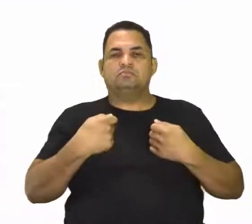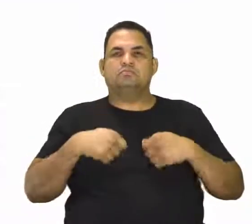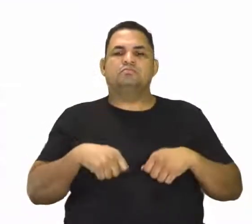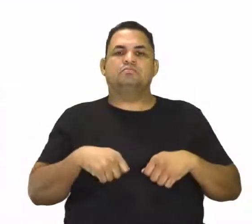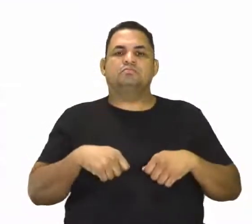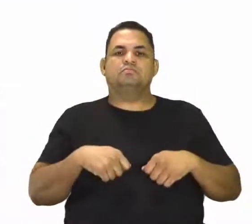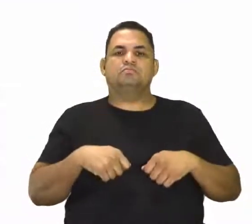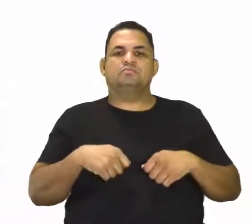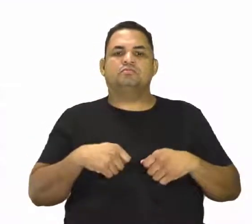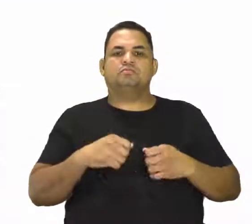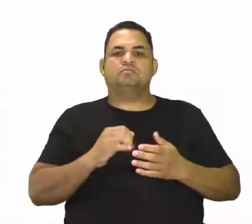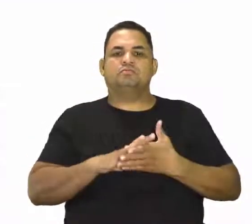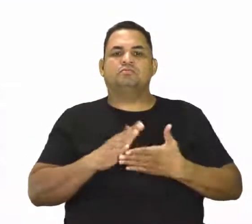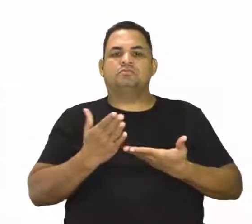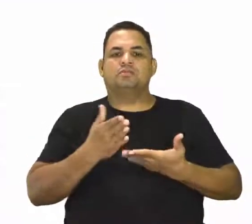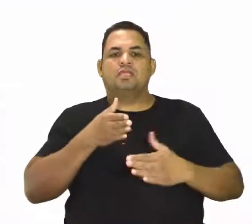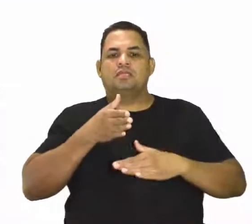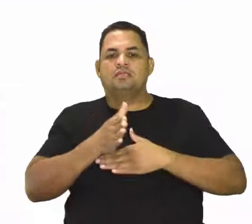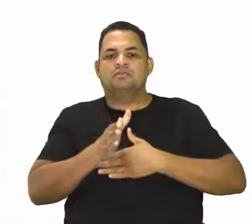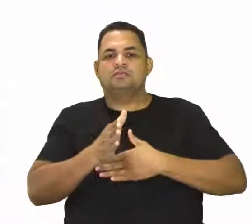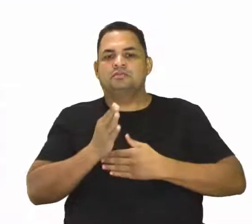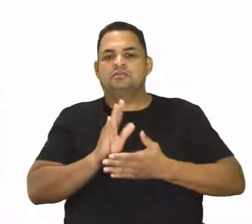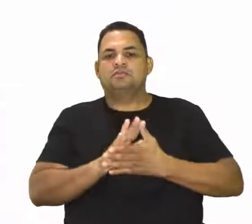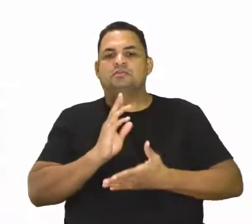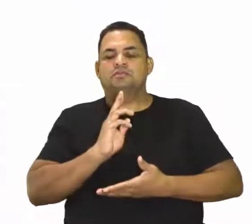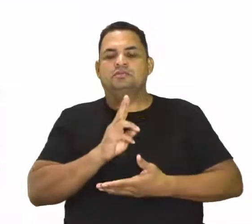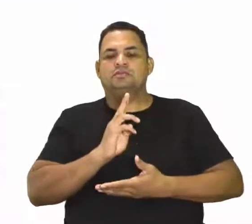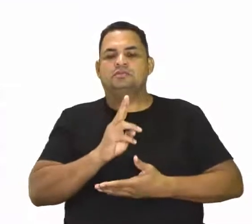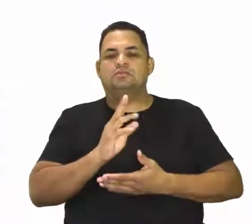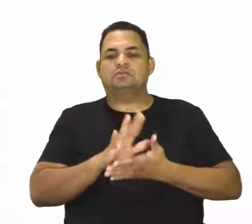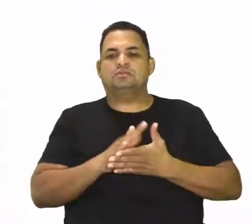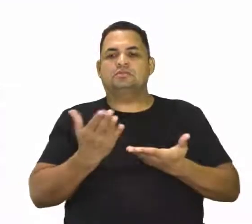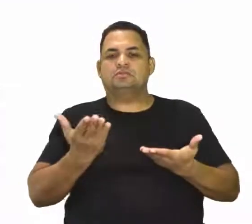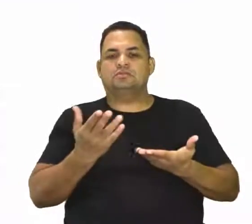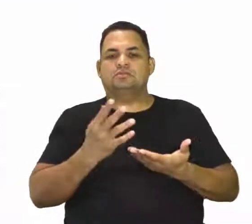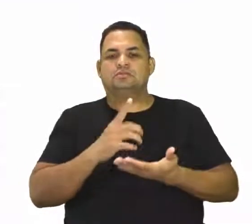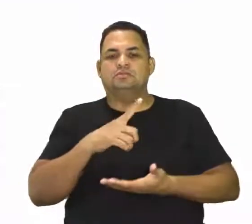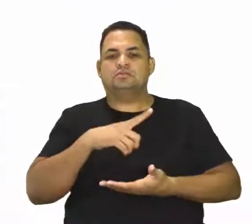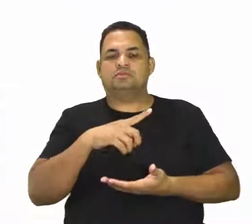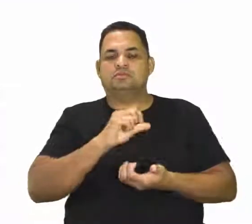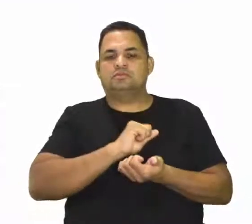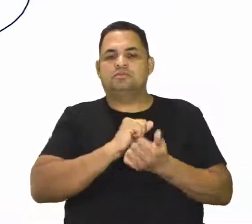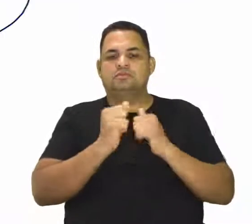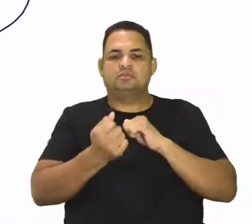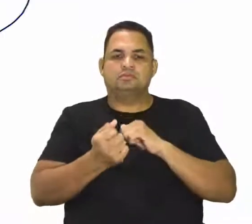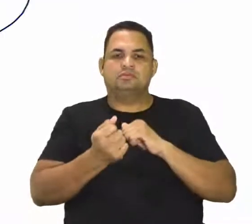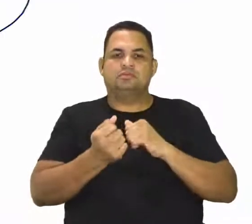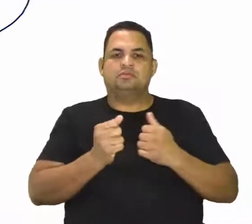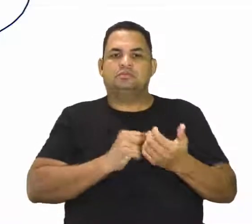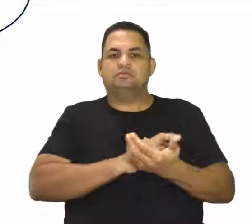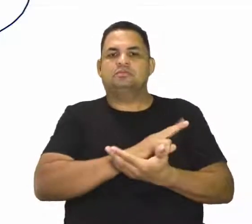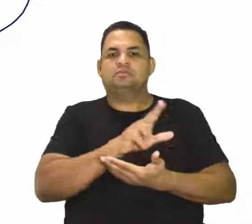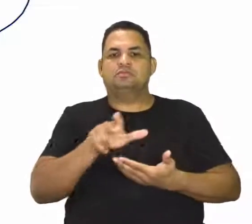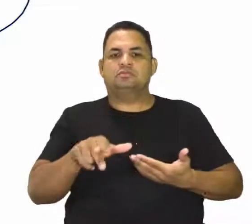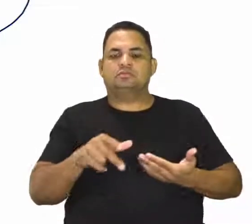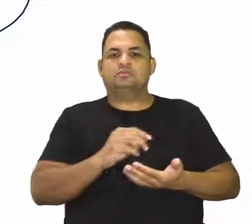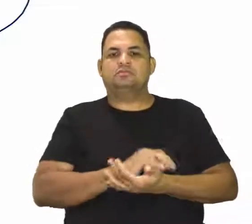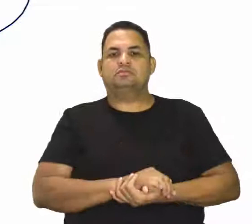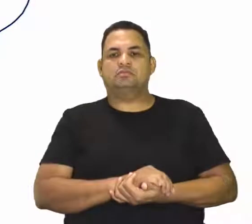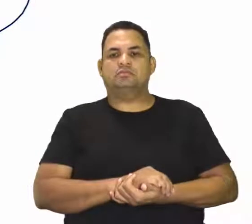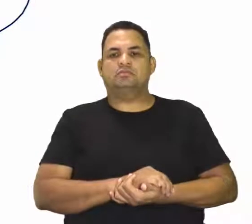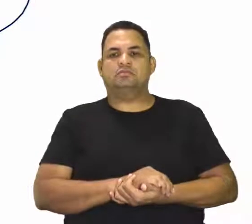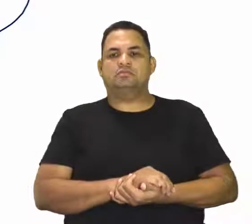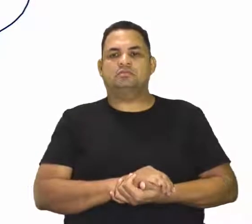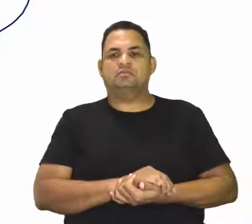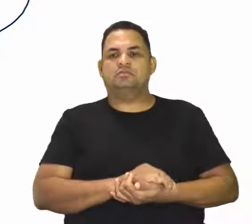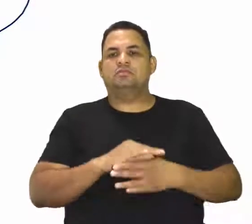possamos interferir nesse processo, é o que eu chamei de adaptações. E aí,